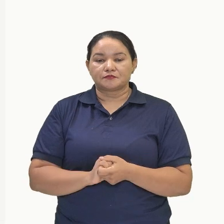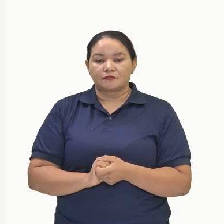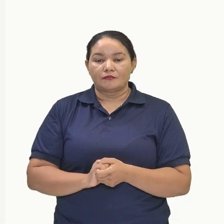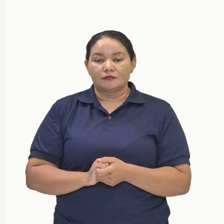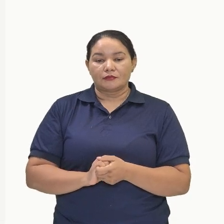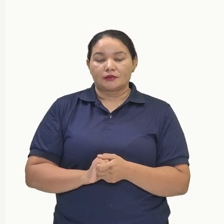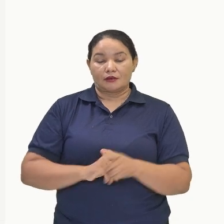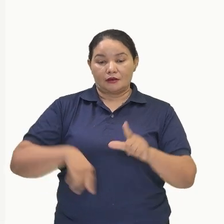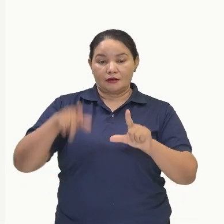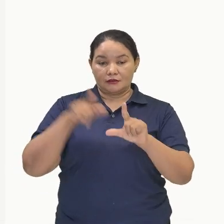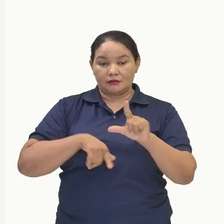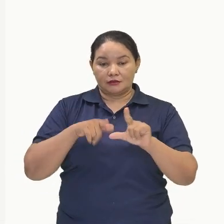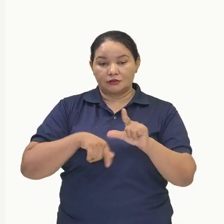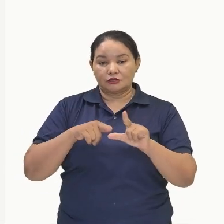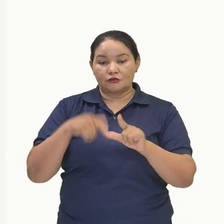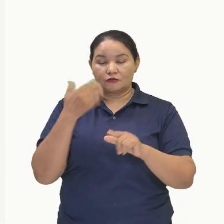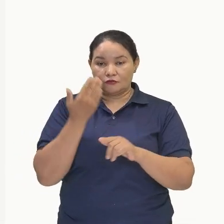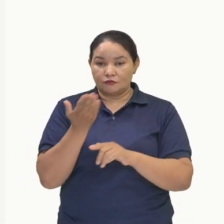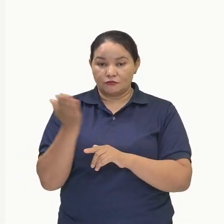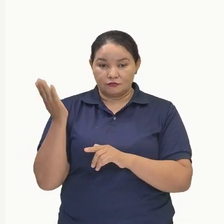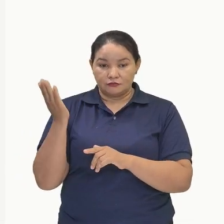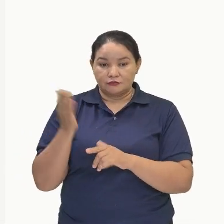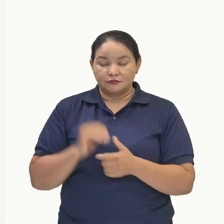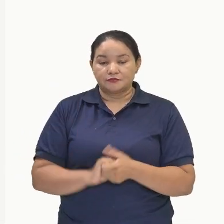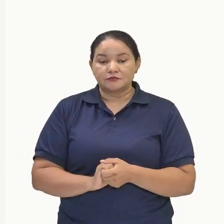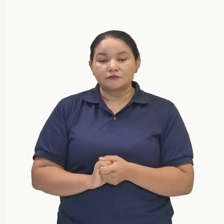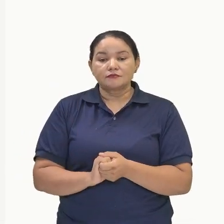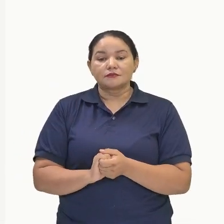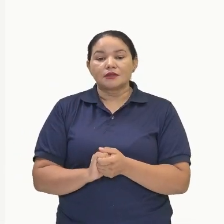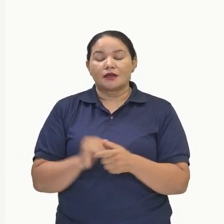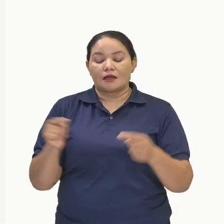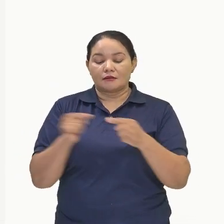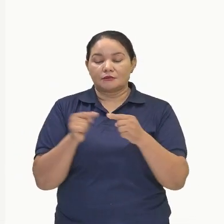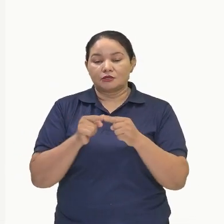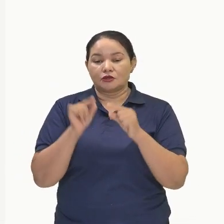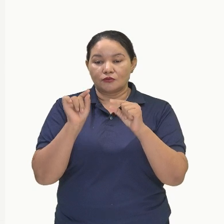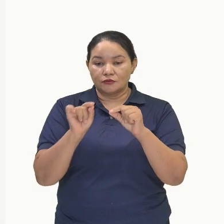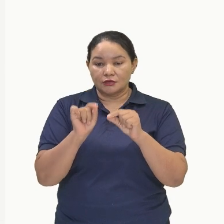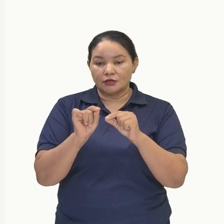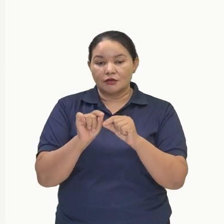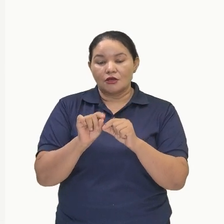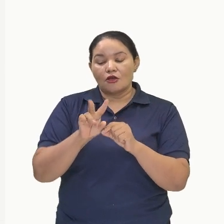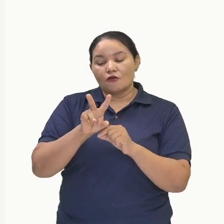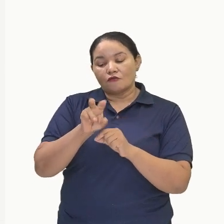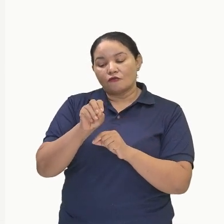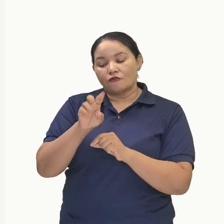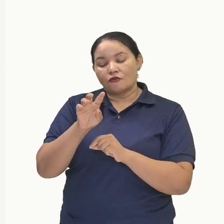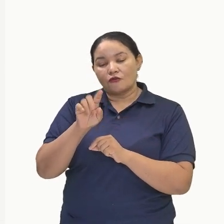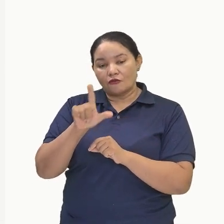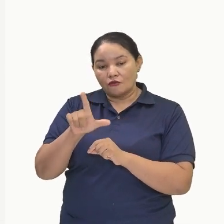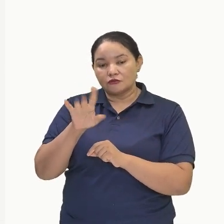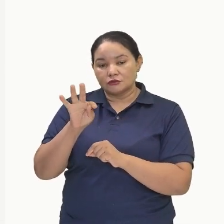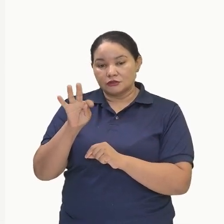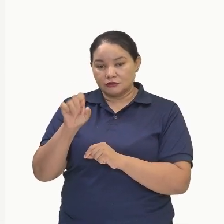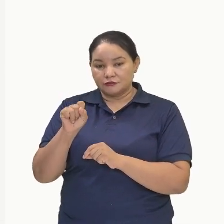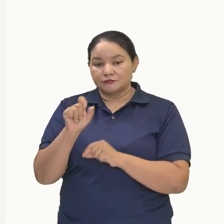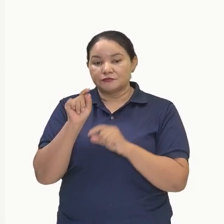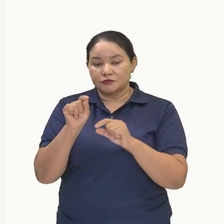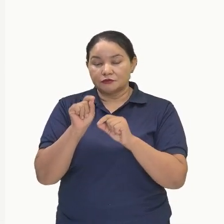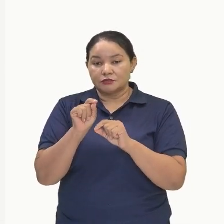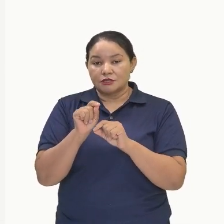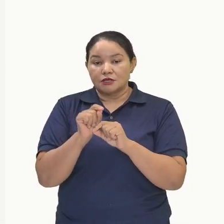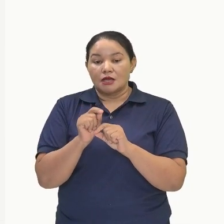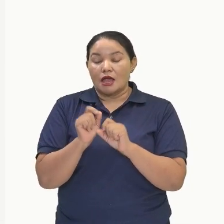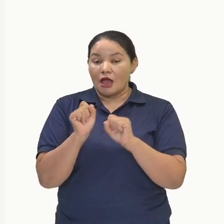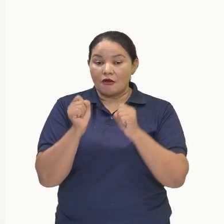força contra-eletromotriz que é medida em volts. Aqui o nosso epsilon', né, é a força contra-eletromotriz